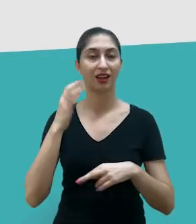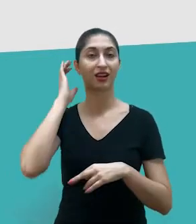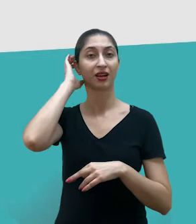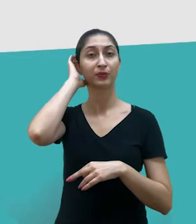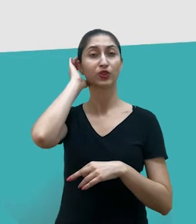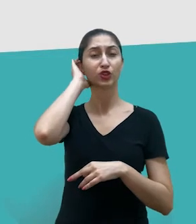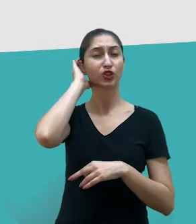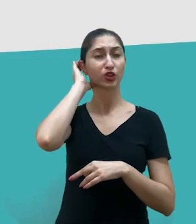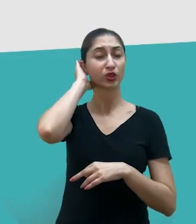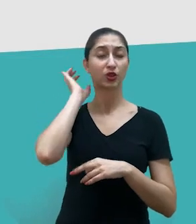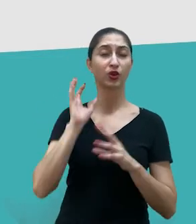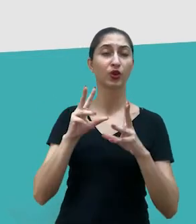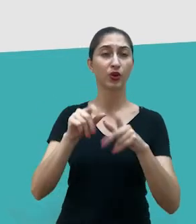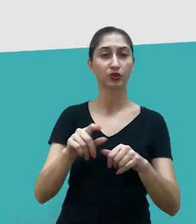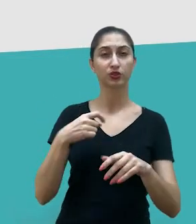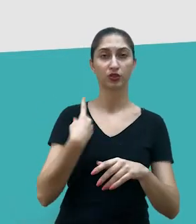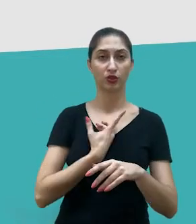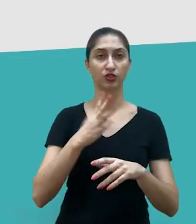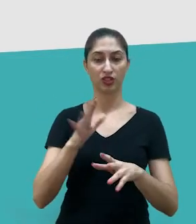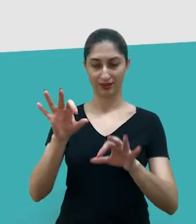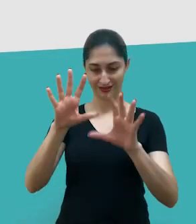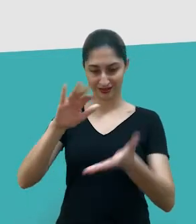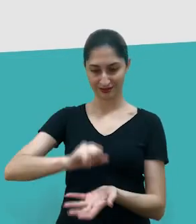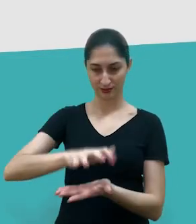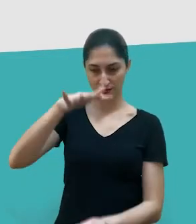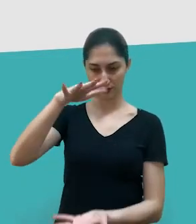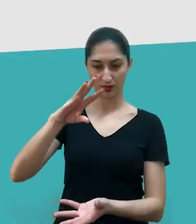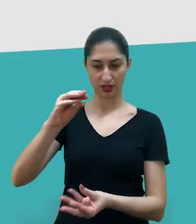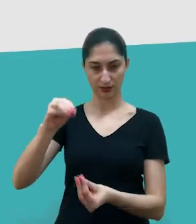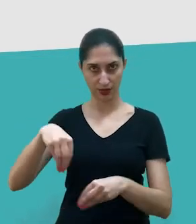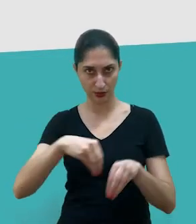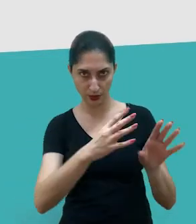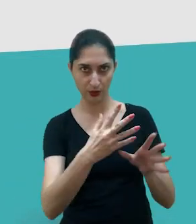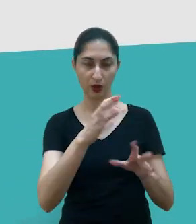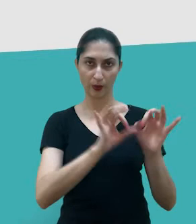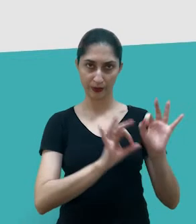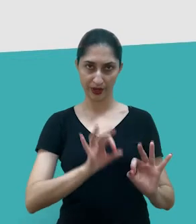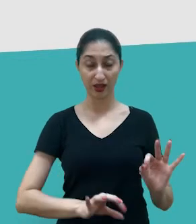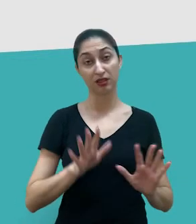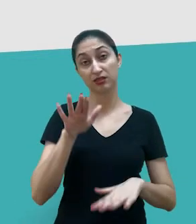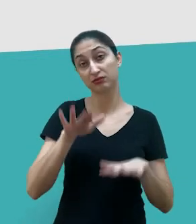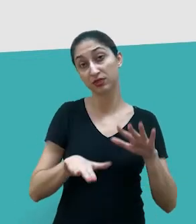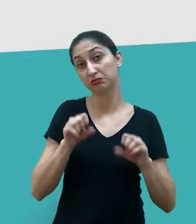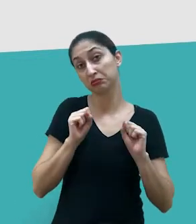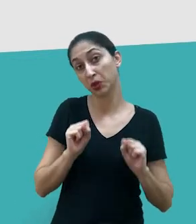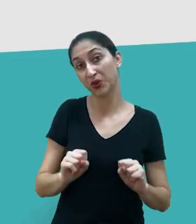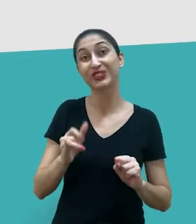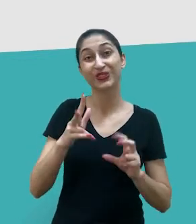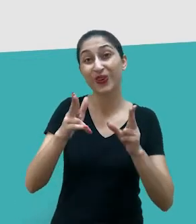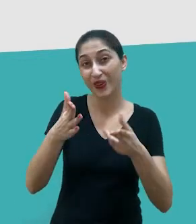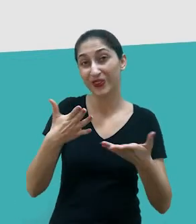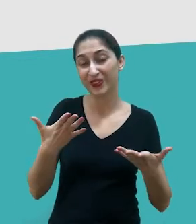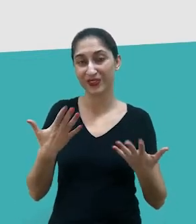aquelas peças que nós mandamos para o reparo, talvez refazer a roupa em upcycling, né? Como o casaco que eu mostrei